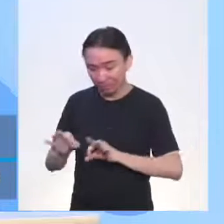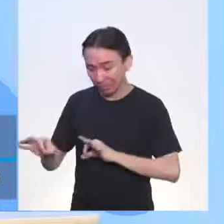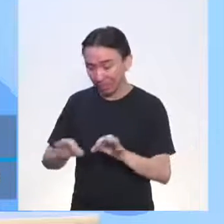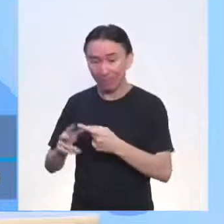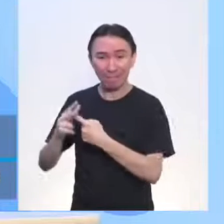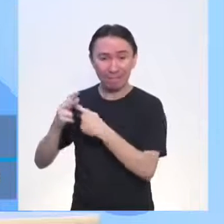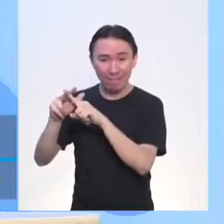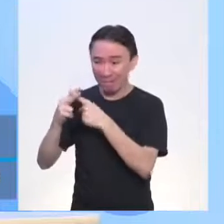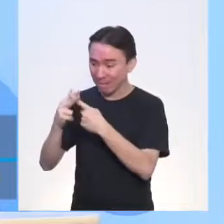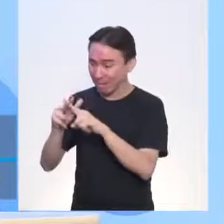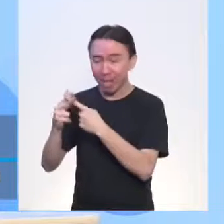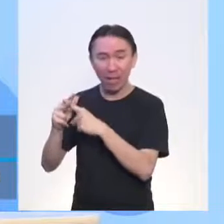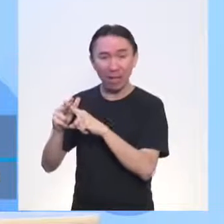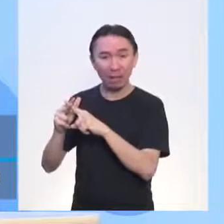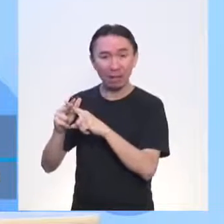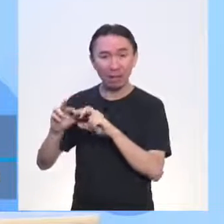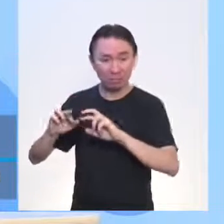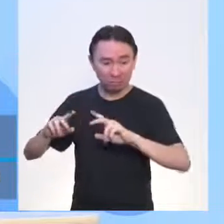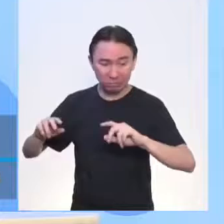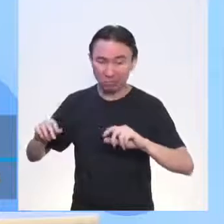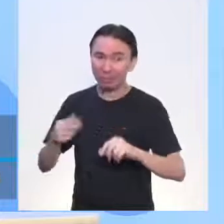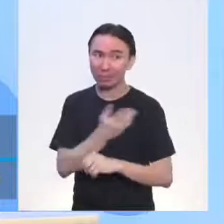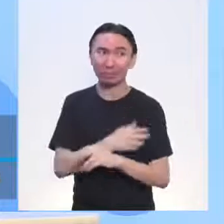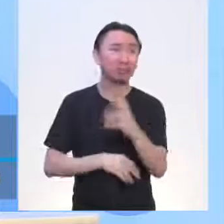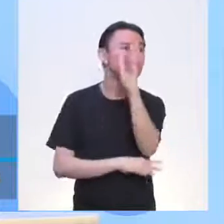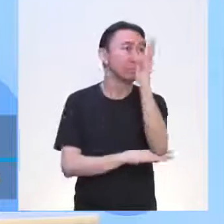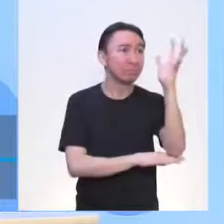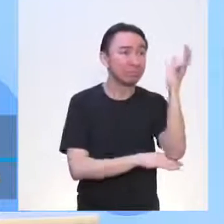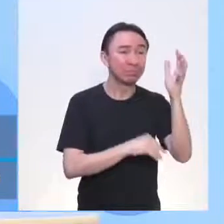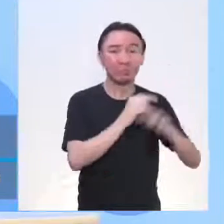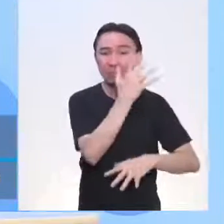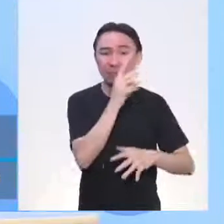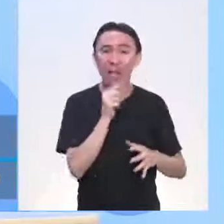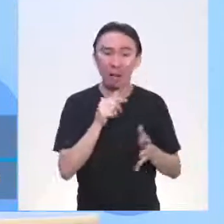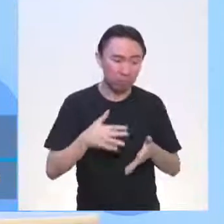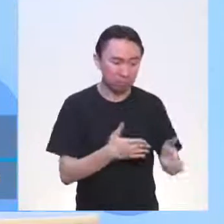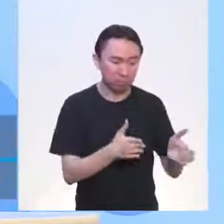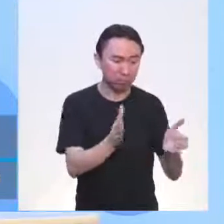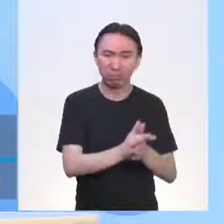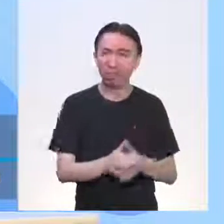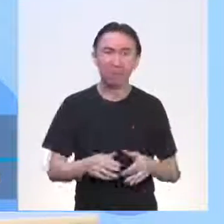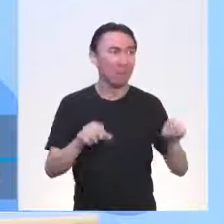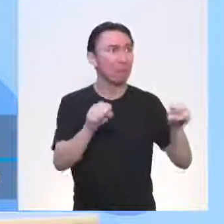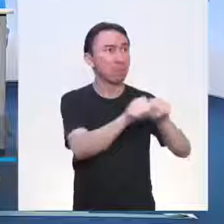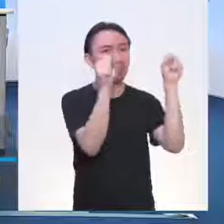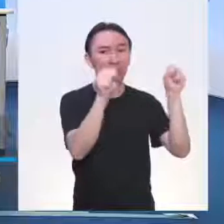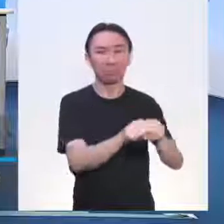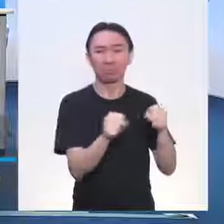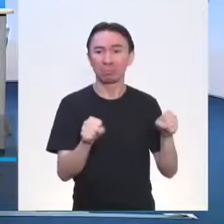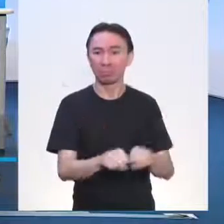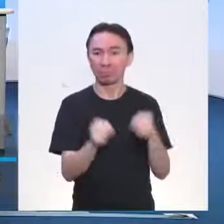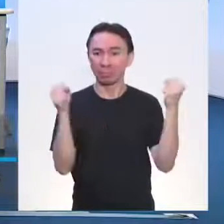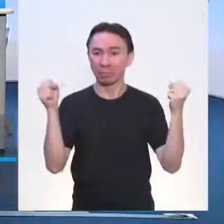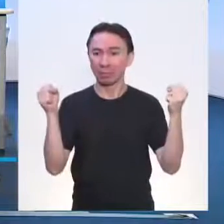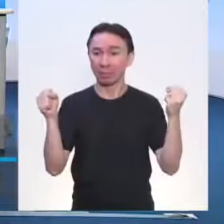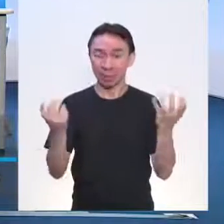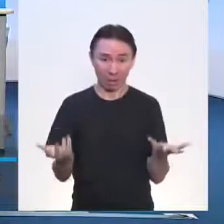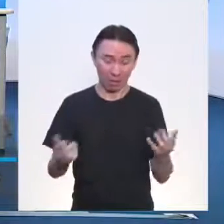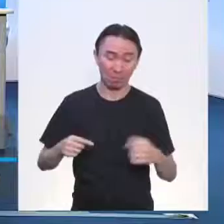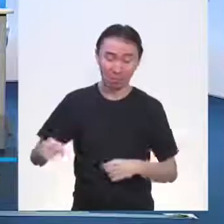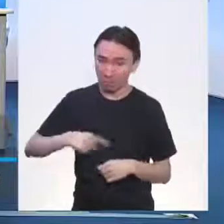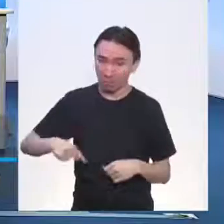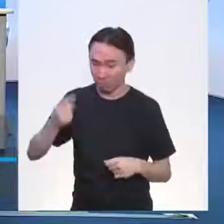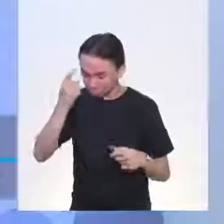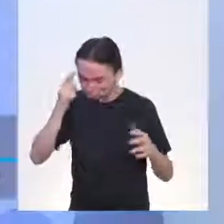estão contribuindo para piorar o nosso ambiente, né? Então, para a gente pensar qual é esse limite, né? É pensar nisso. A gente tem que